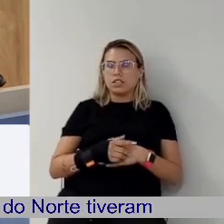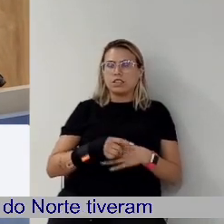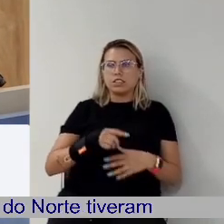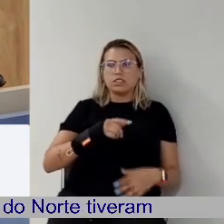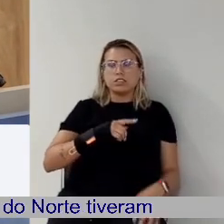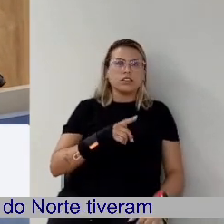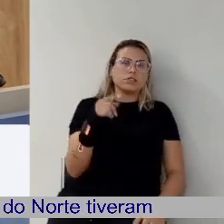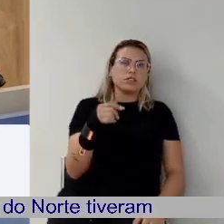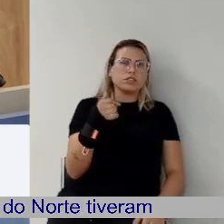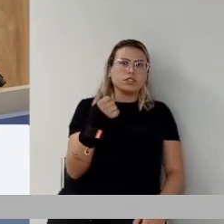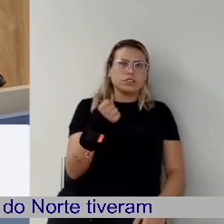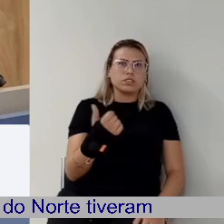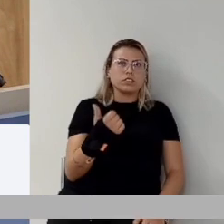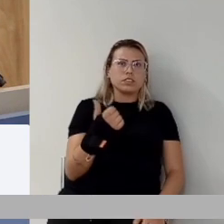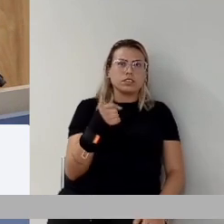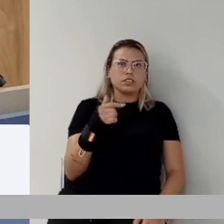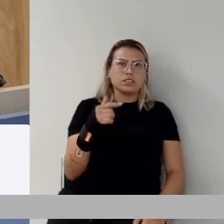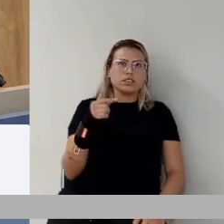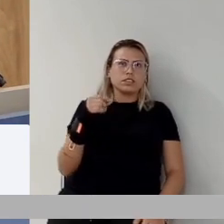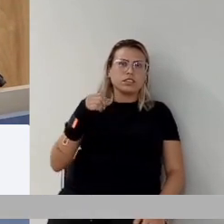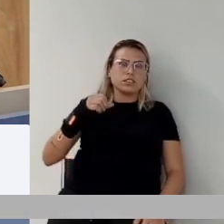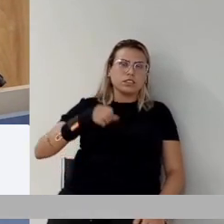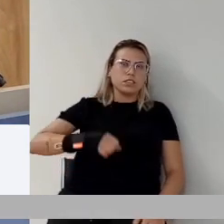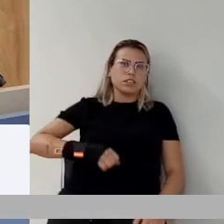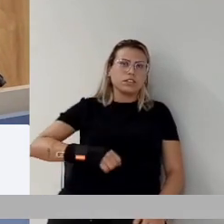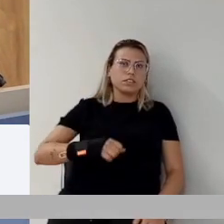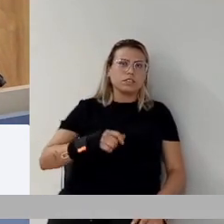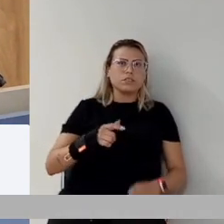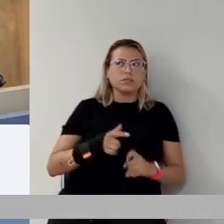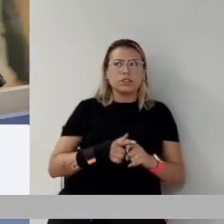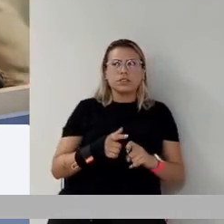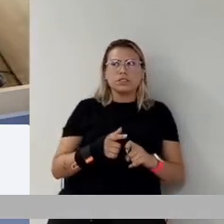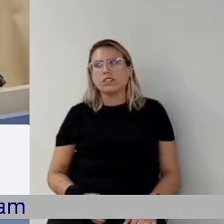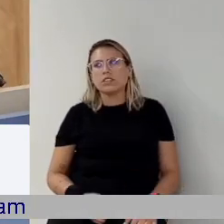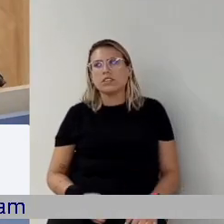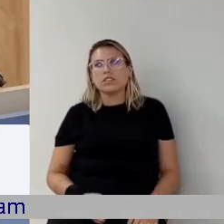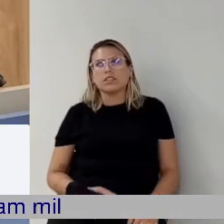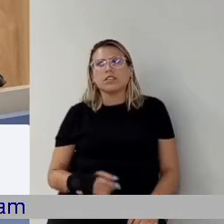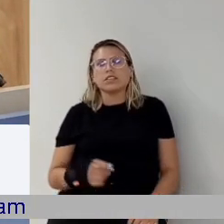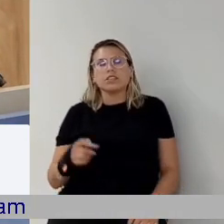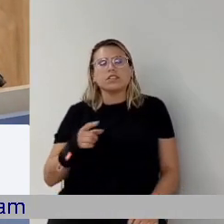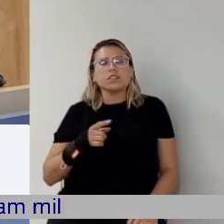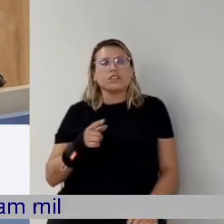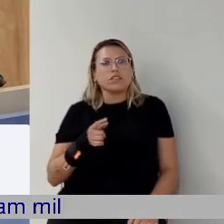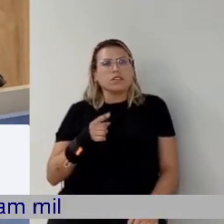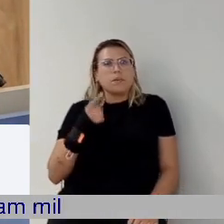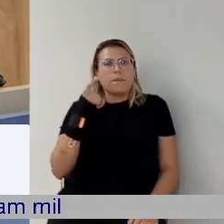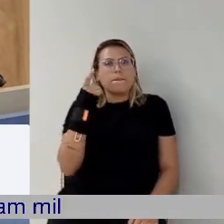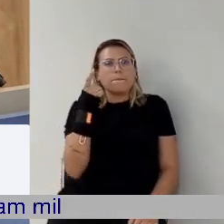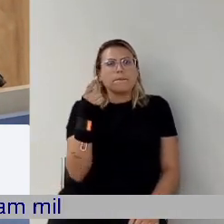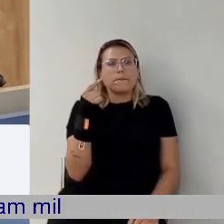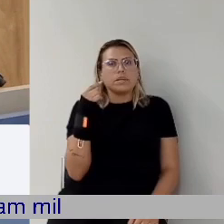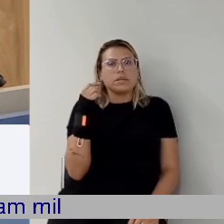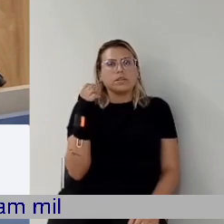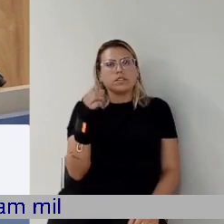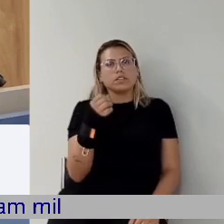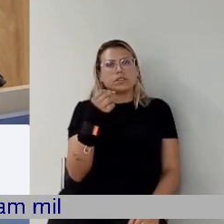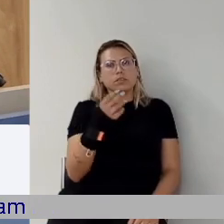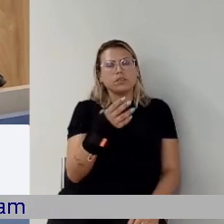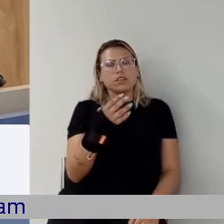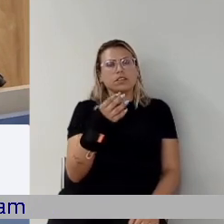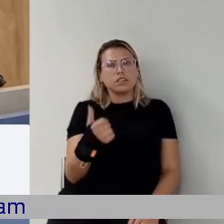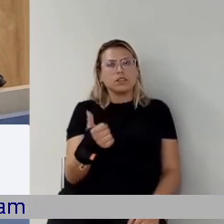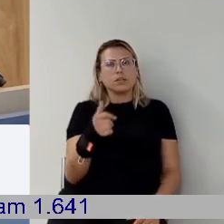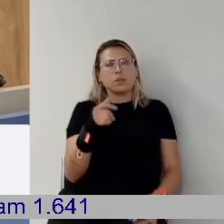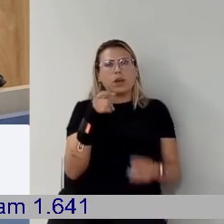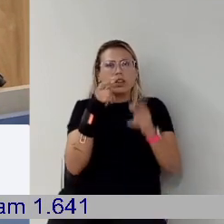2189 atendimentos médicos tiveram 1641 atendimentos